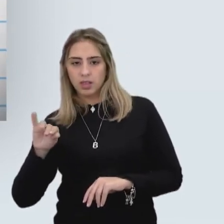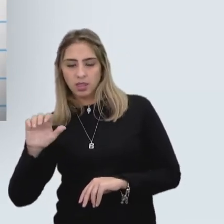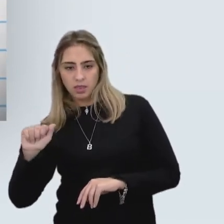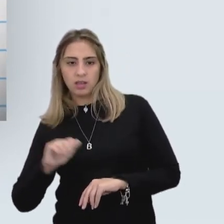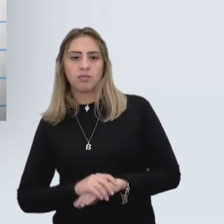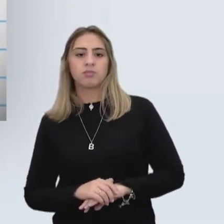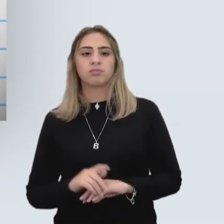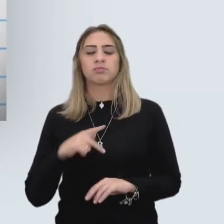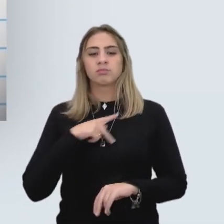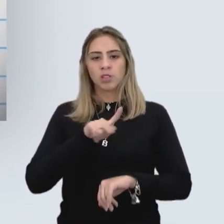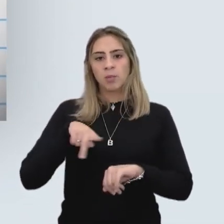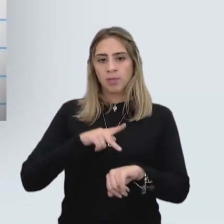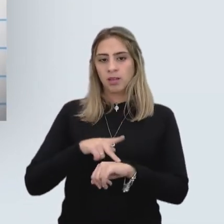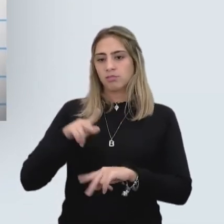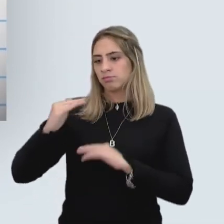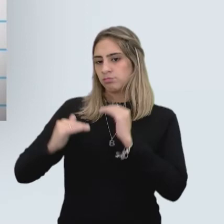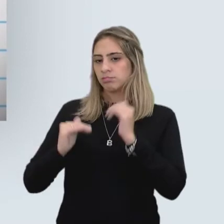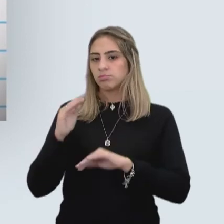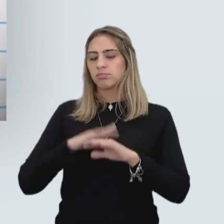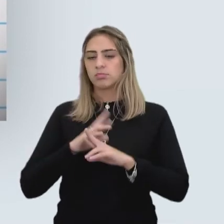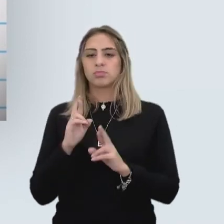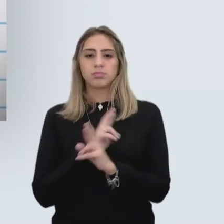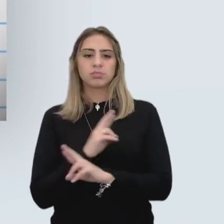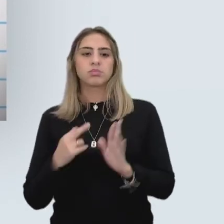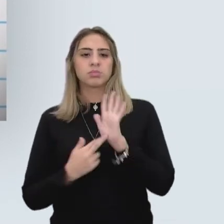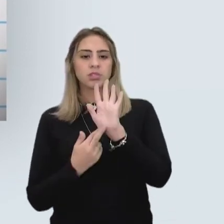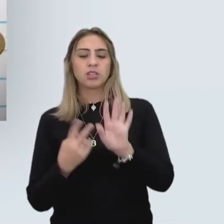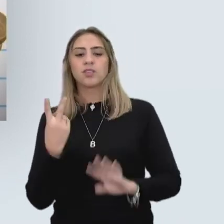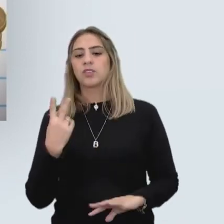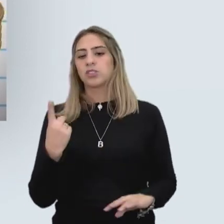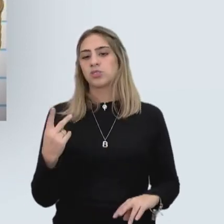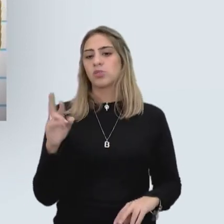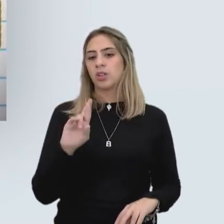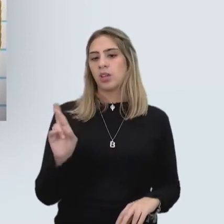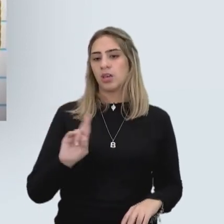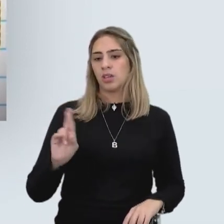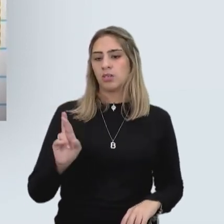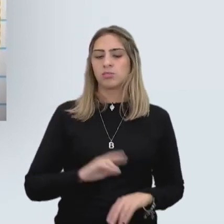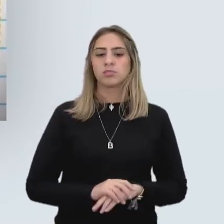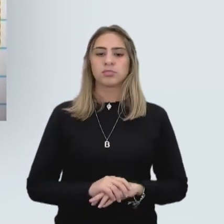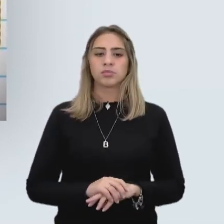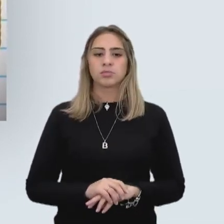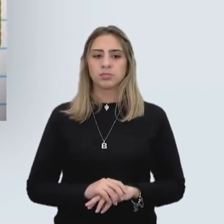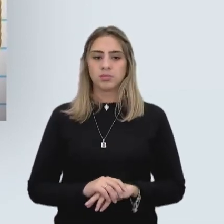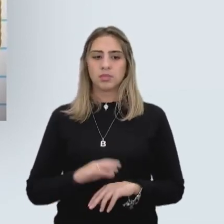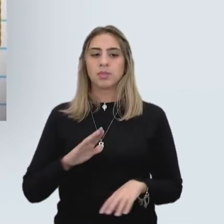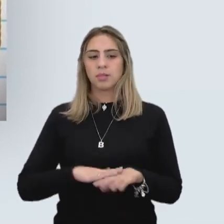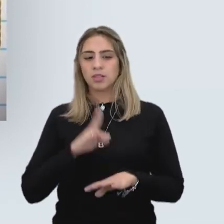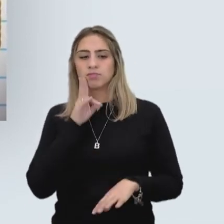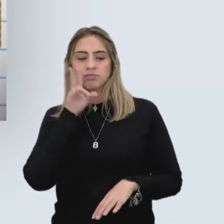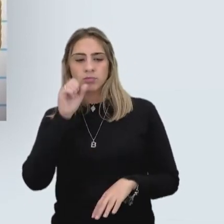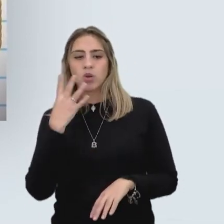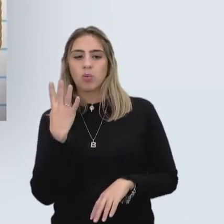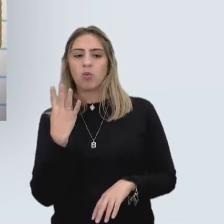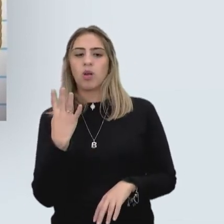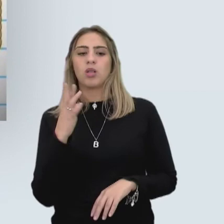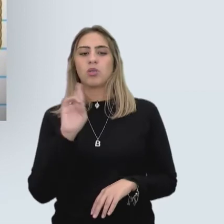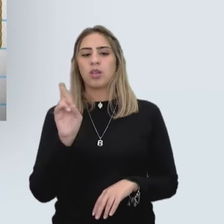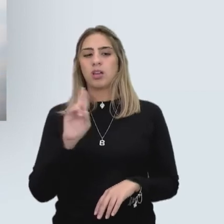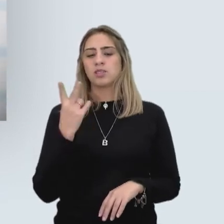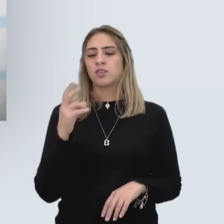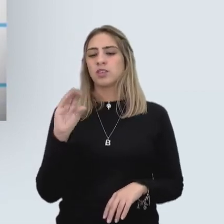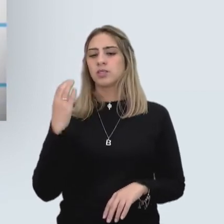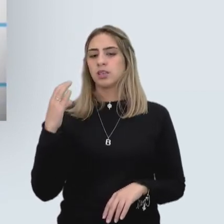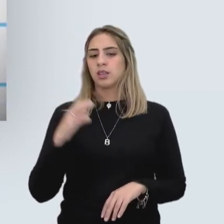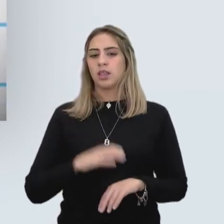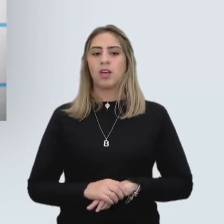esquema anterior, os 10% mais ricos na Ucrânia ficariam com R$ 21,60 e os 10% mais pobres com R$ 4,20.